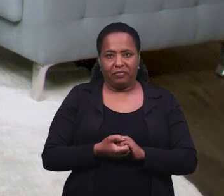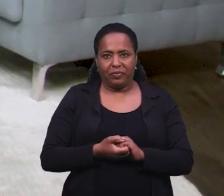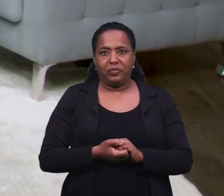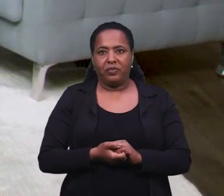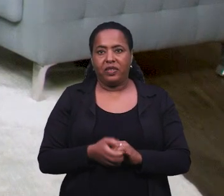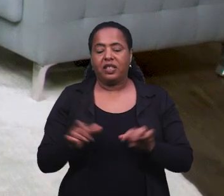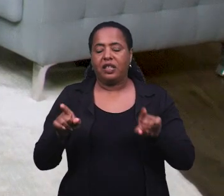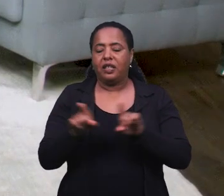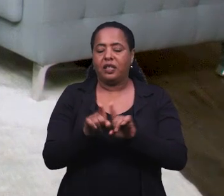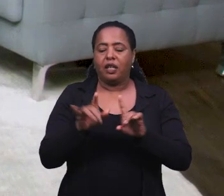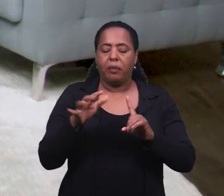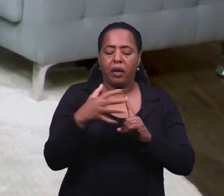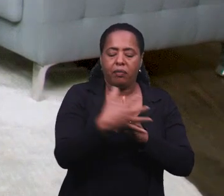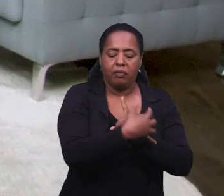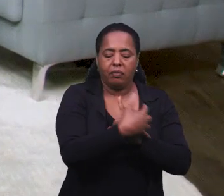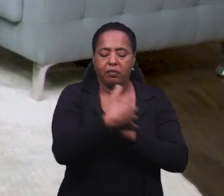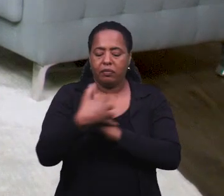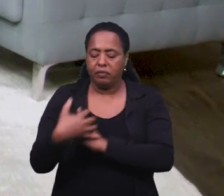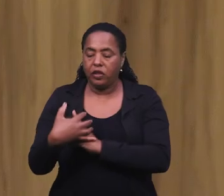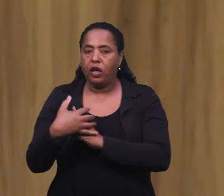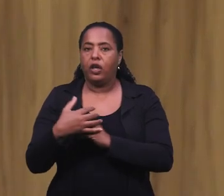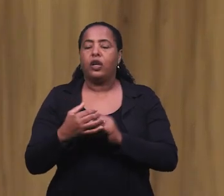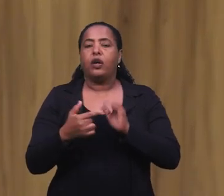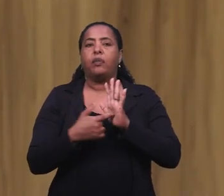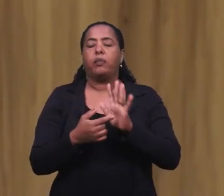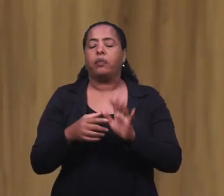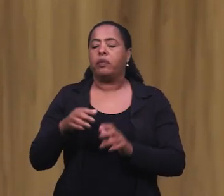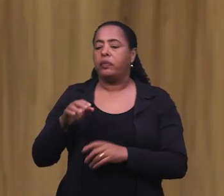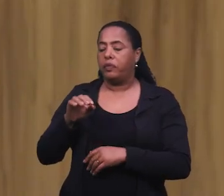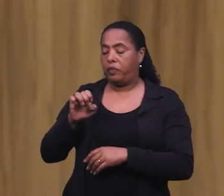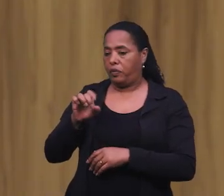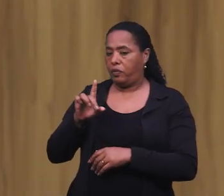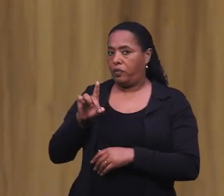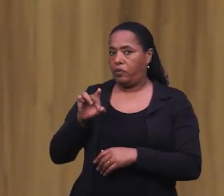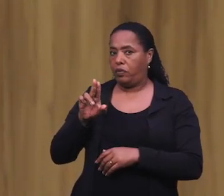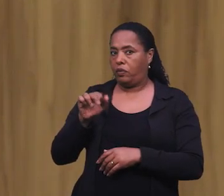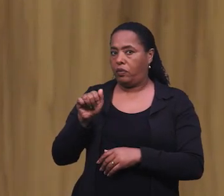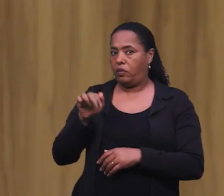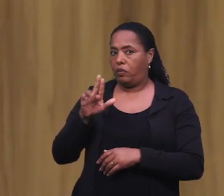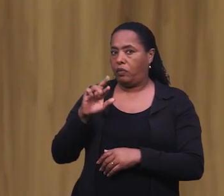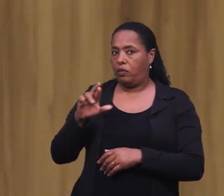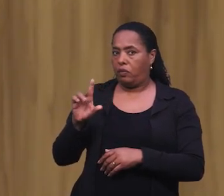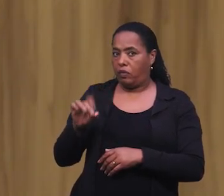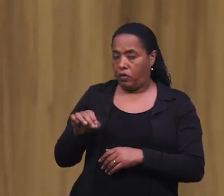Eduardo? Pastor Abel, a palavra nos ensina, nos mostra